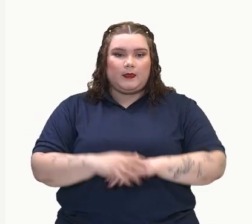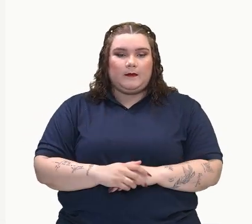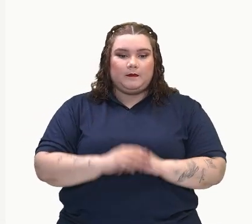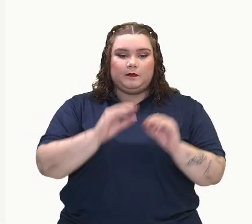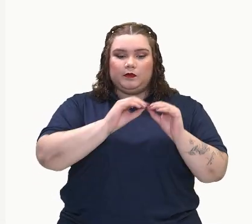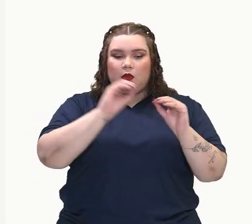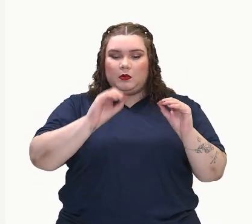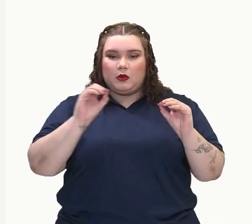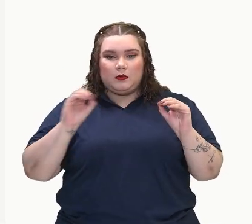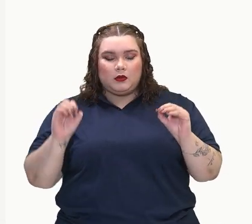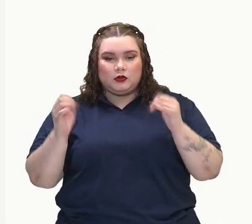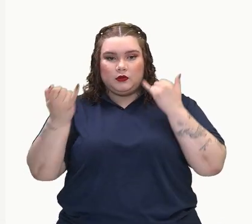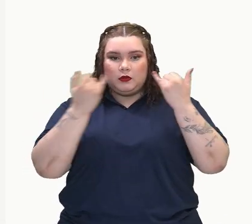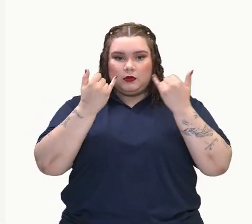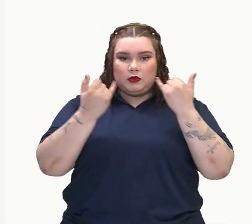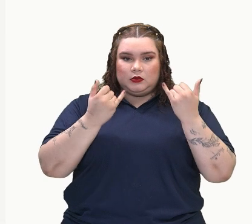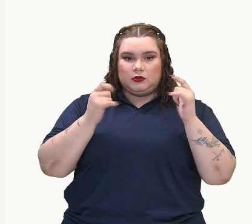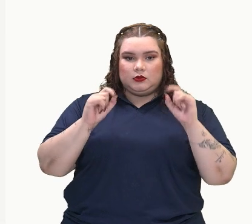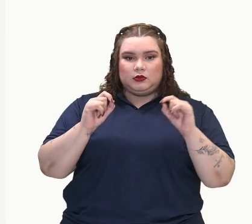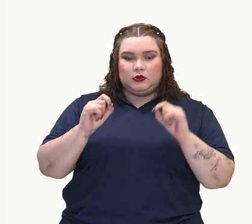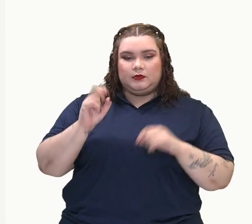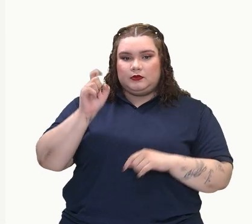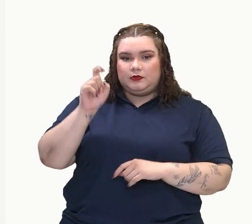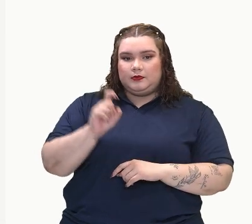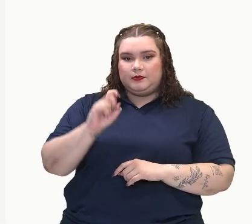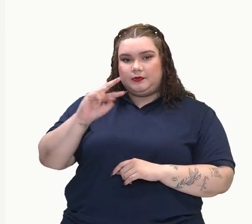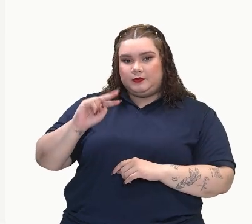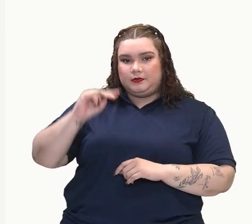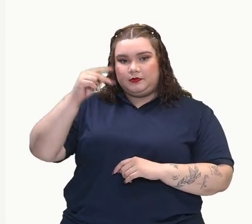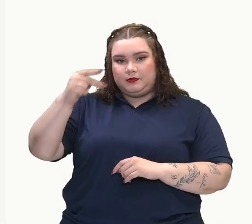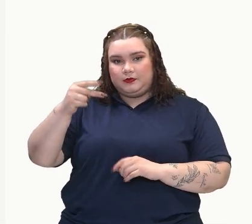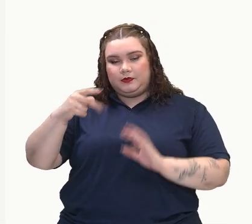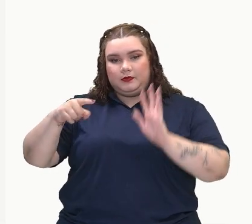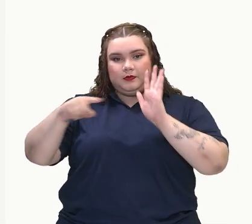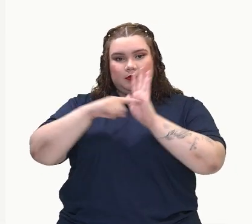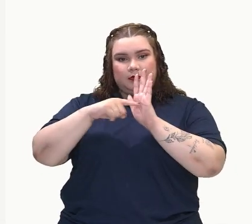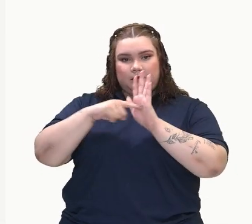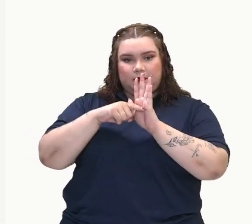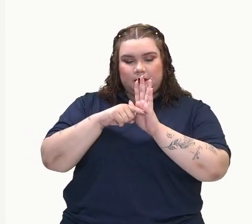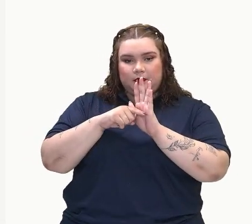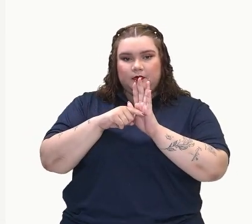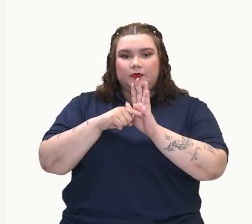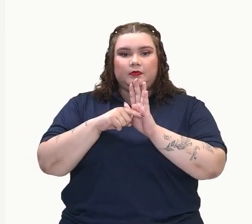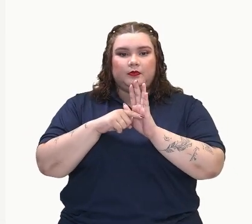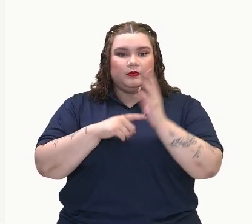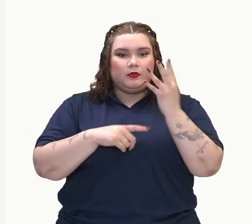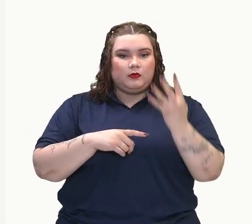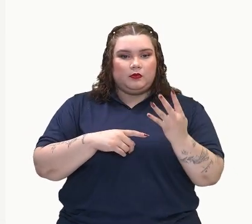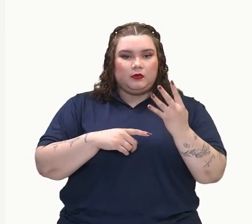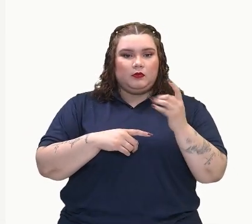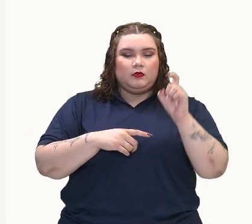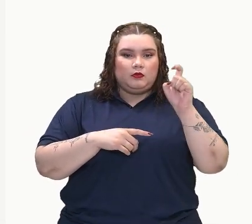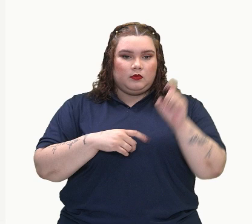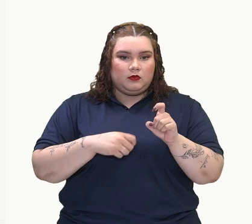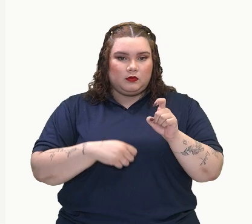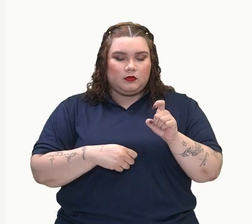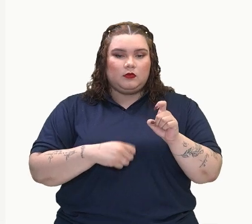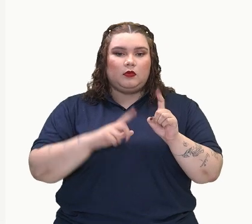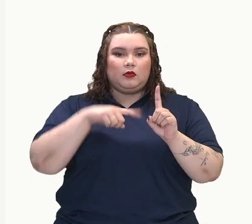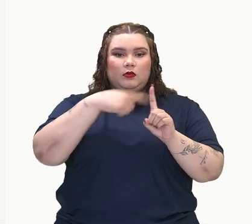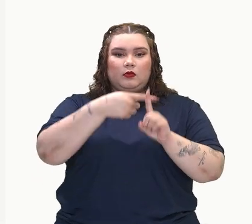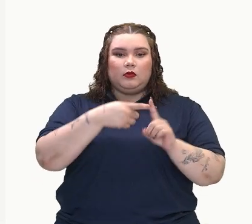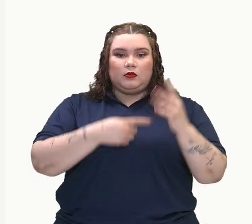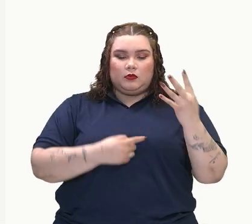daqui, ó, nós vamos ter quadrado do primeiro, menos 2 vezes o primeiro vezes o segundo, que vai dar 4x, mais